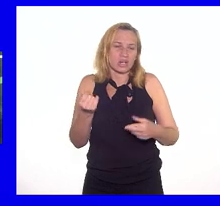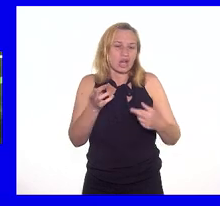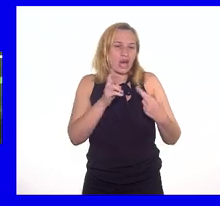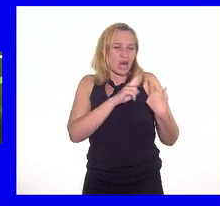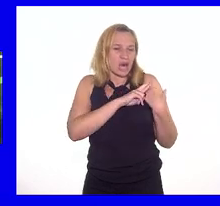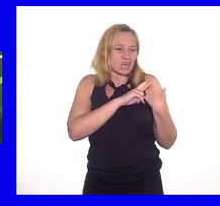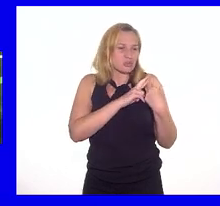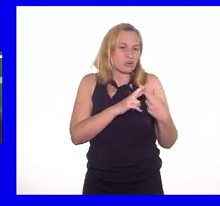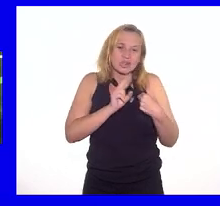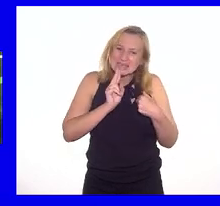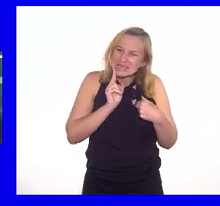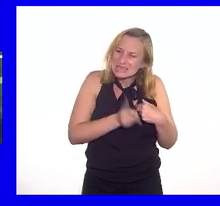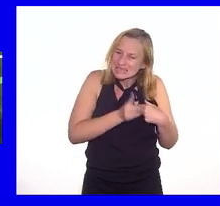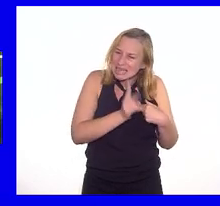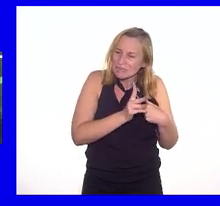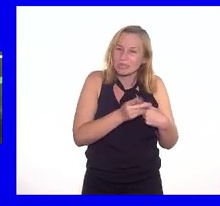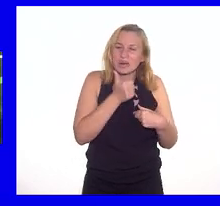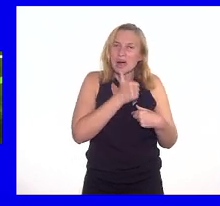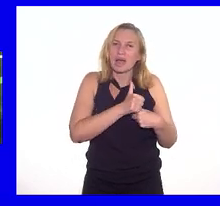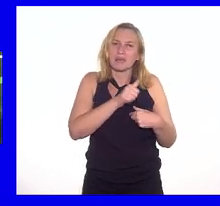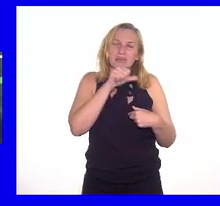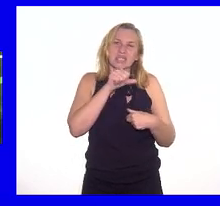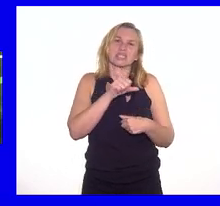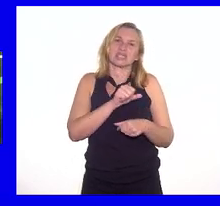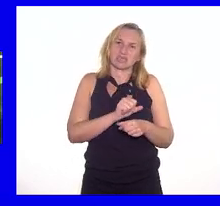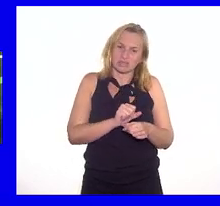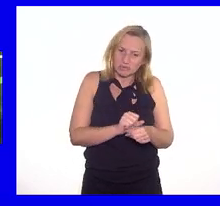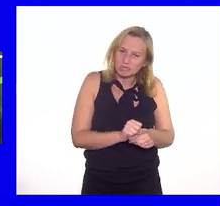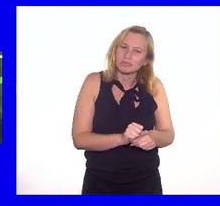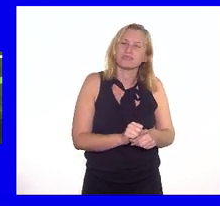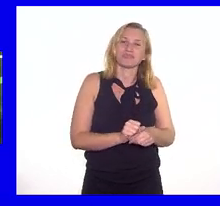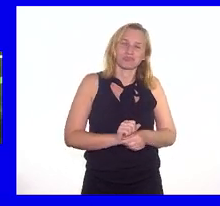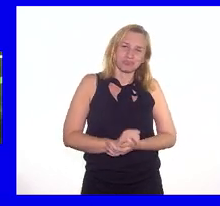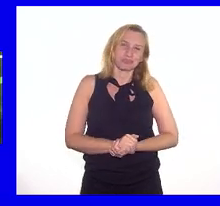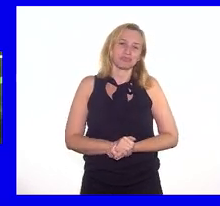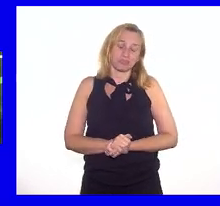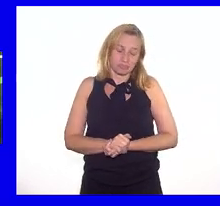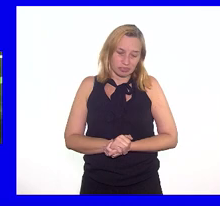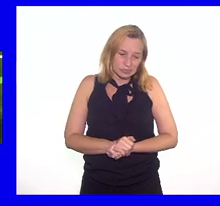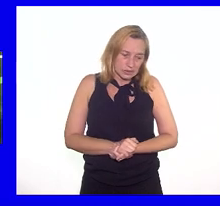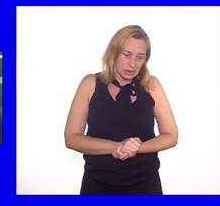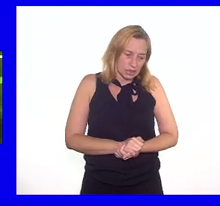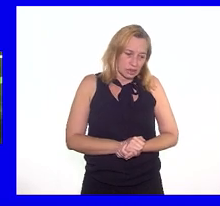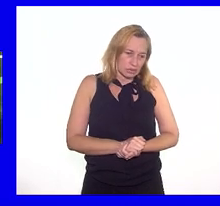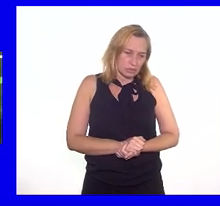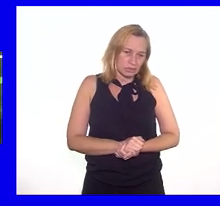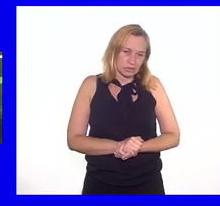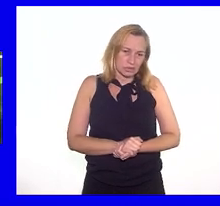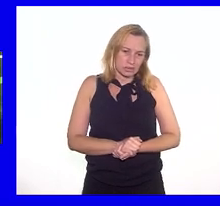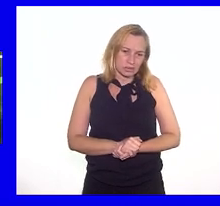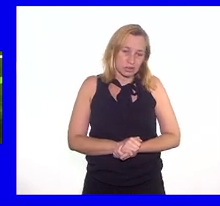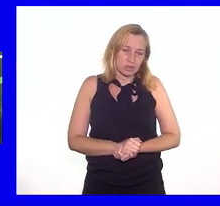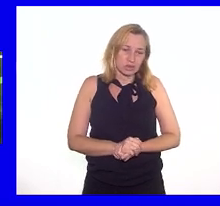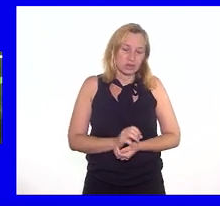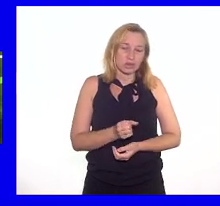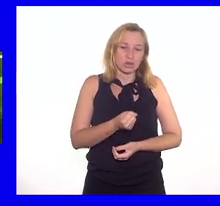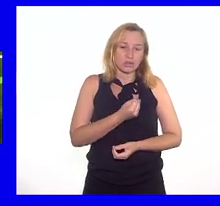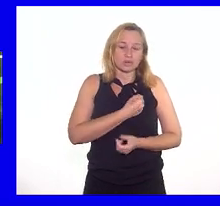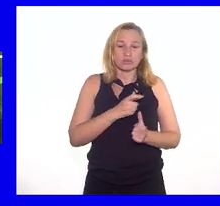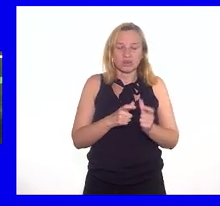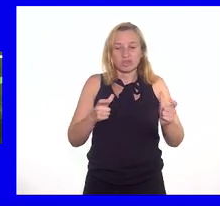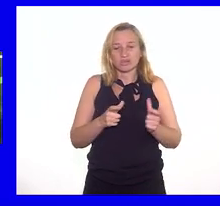fica normalmente com as mulheres, fica normalmente com a mãe, e que em sua maioria acabam